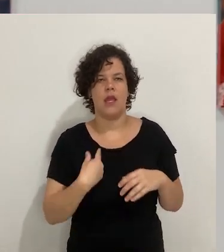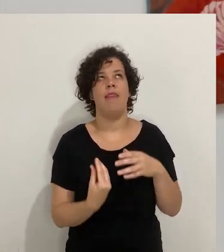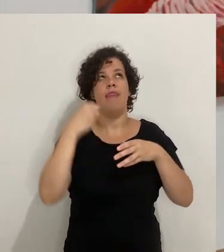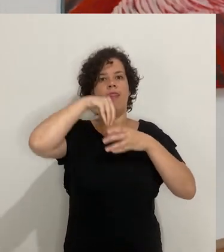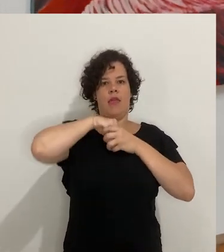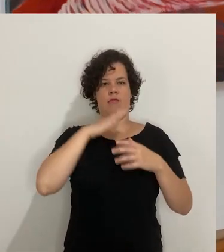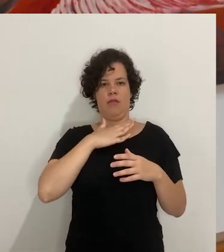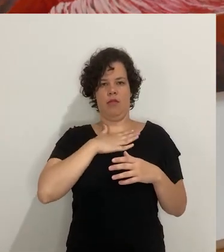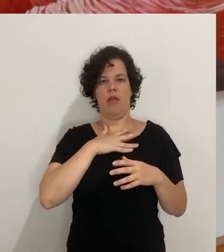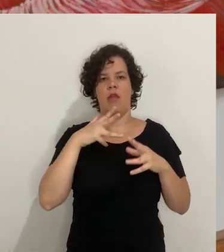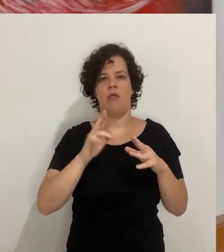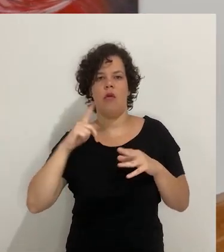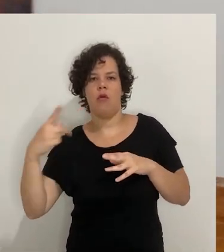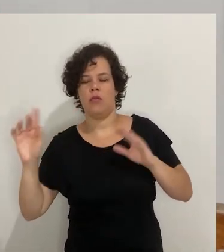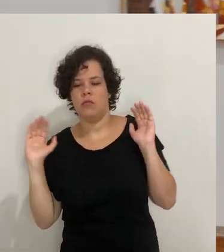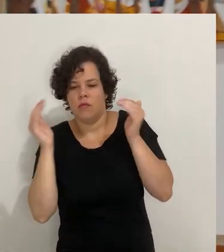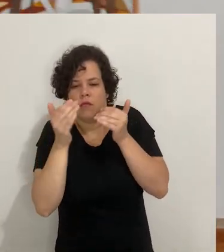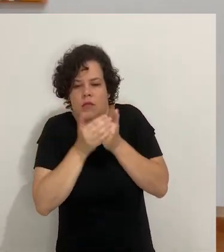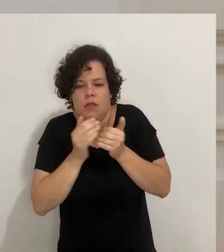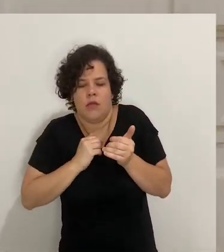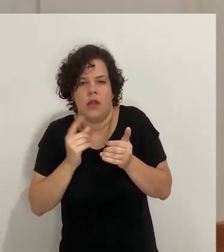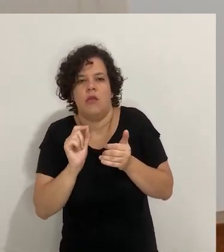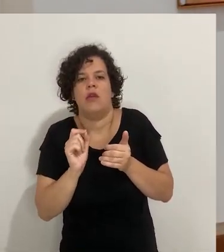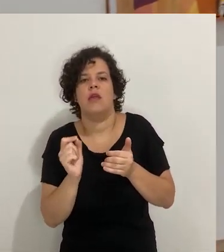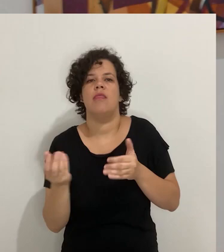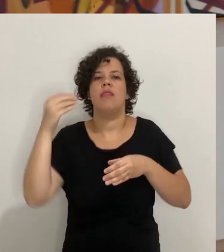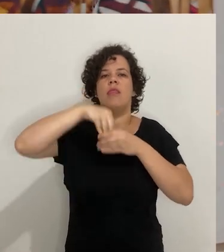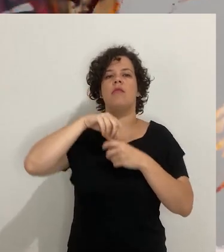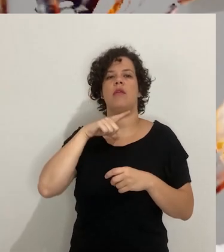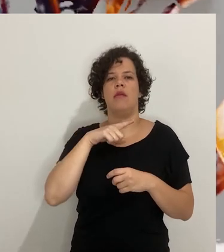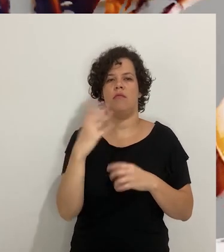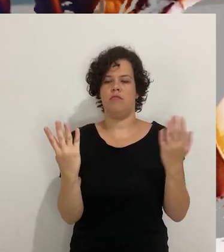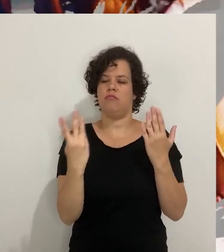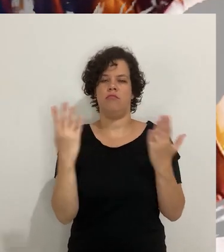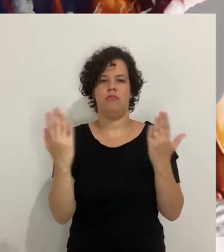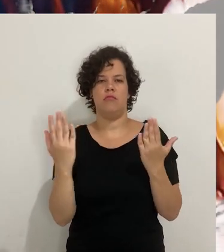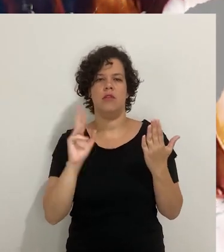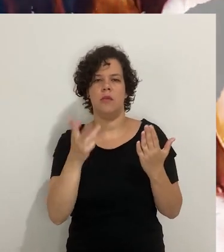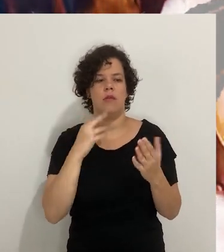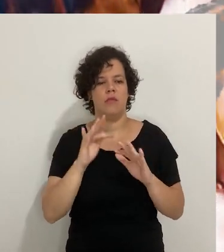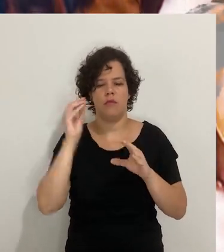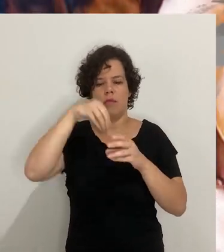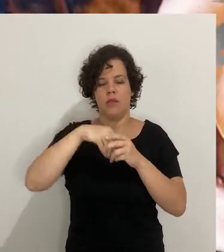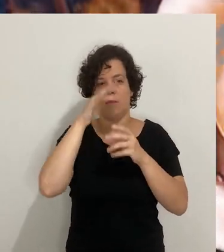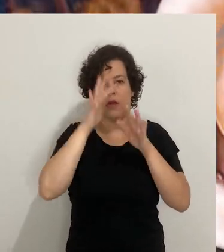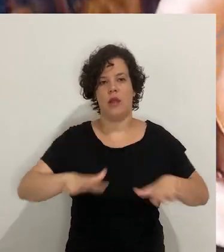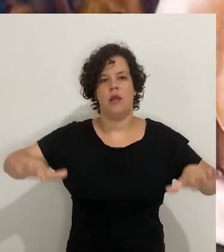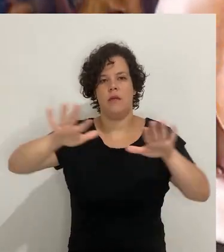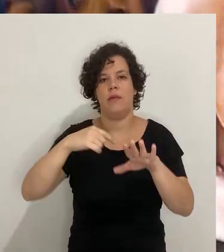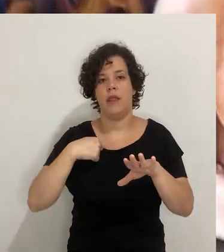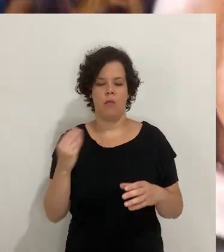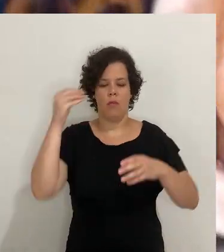são internas, e essa casca que me protege, e o que está dentro dela. Então eu mergulho nesse jardim. Eu